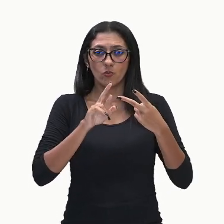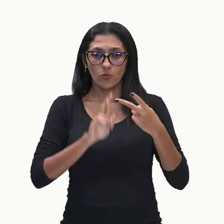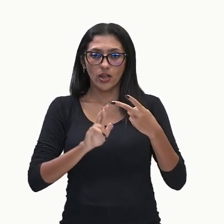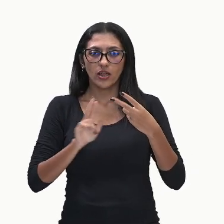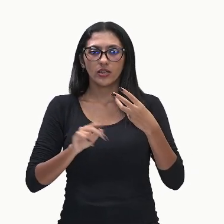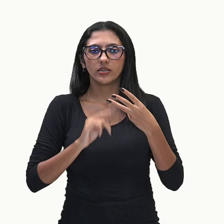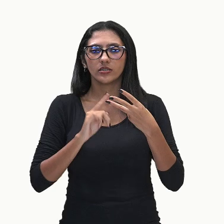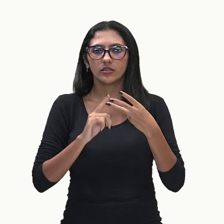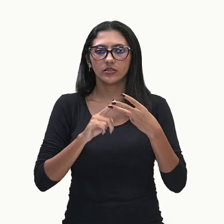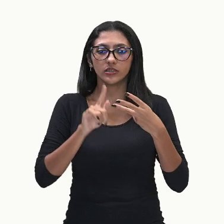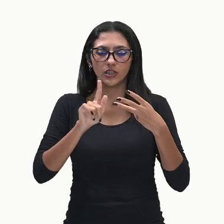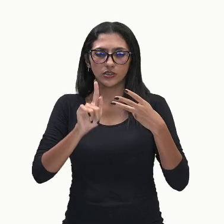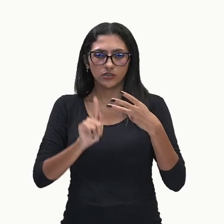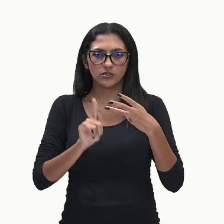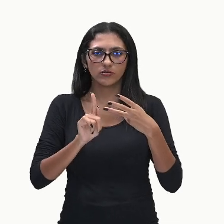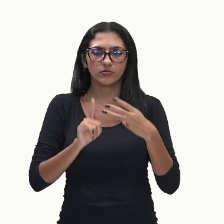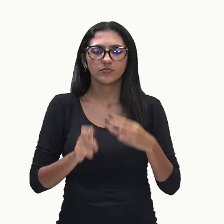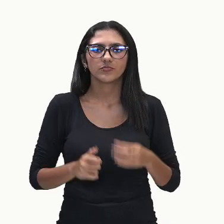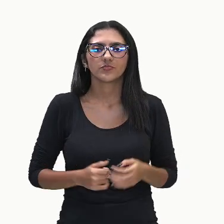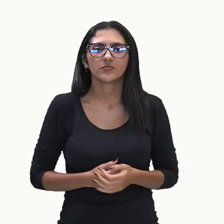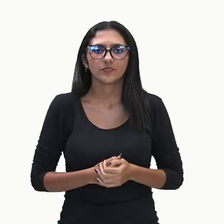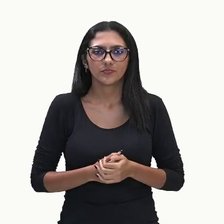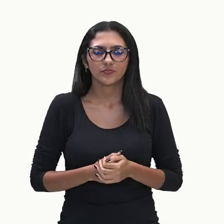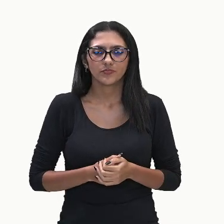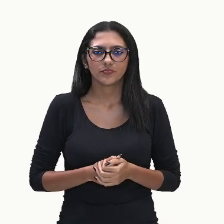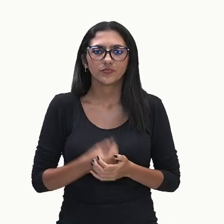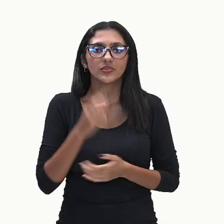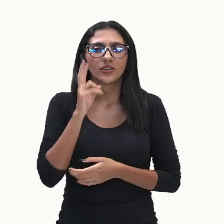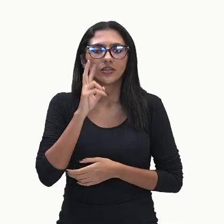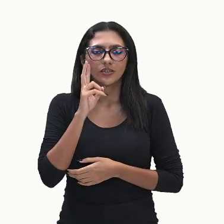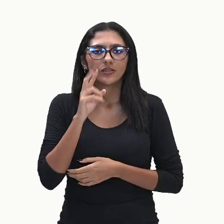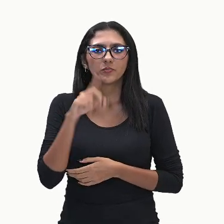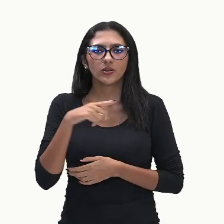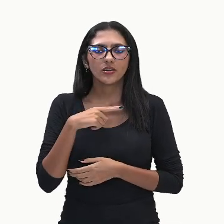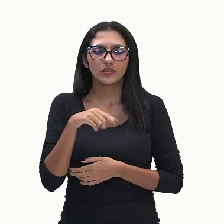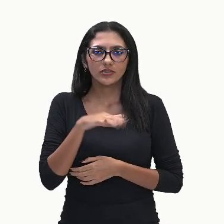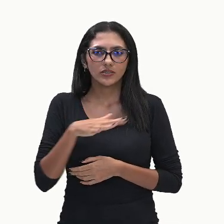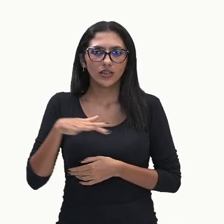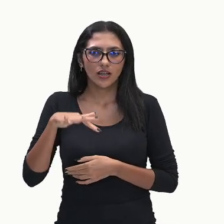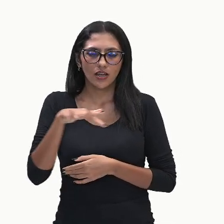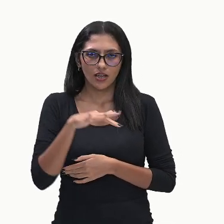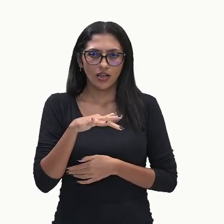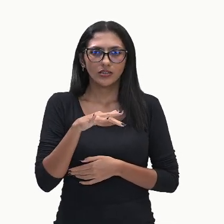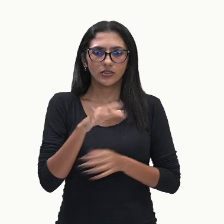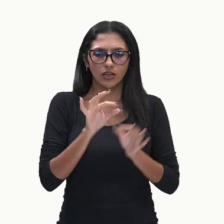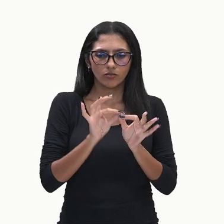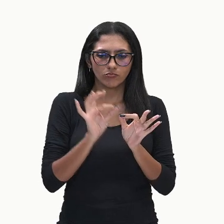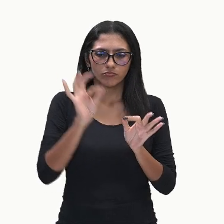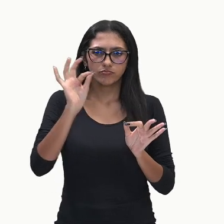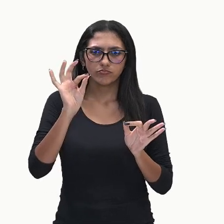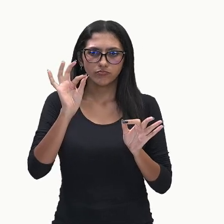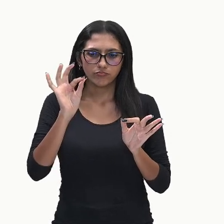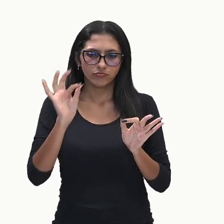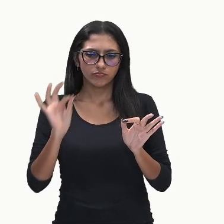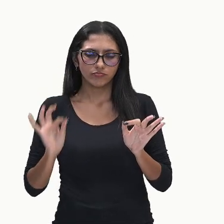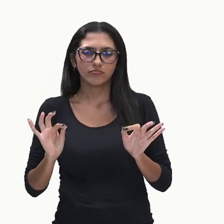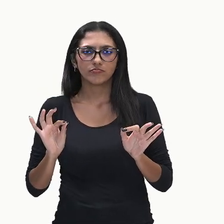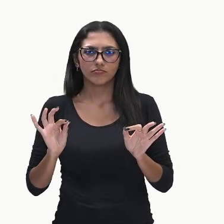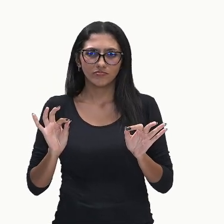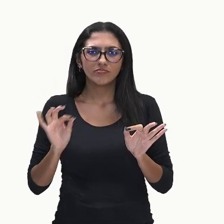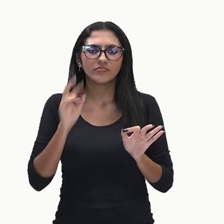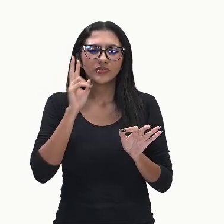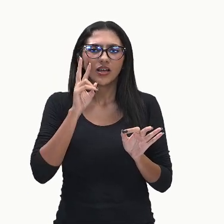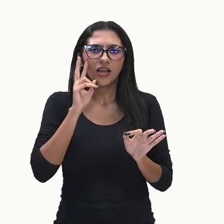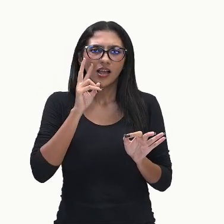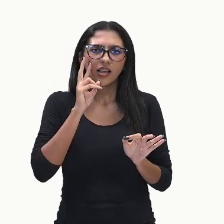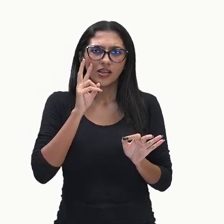A geratriz, lembrando que é justamente esse segmento de reta que vai unir o vértice do cone